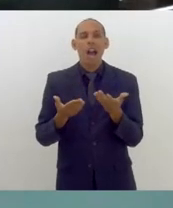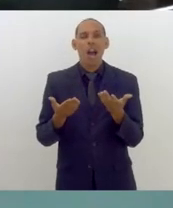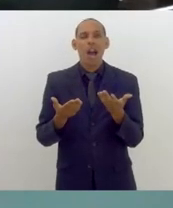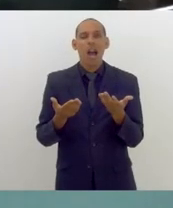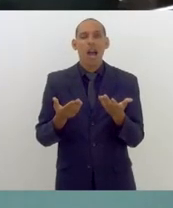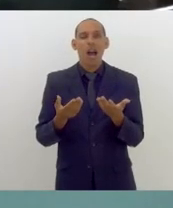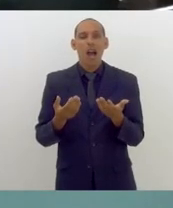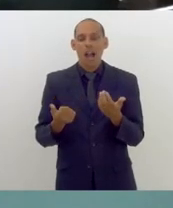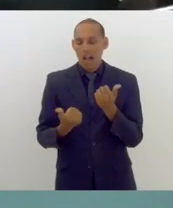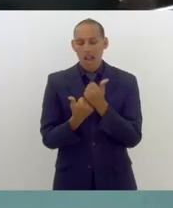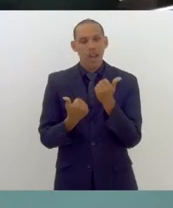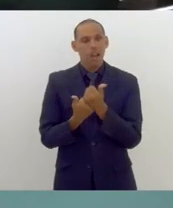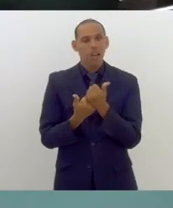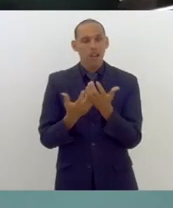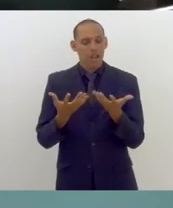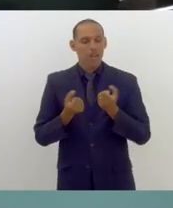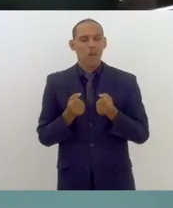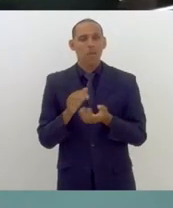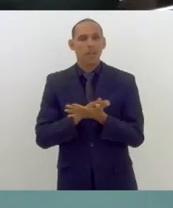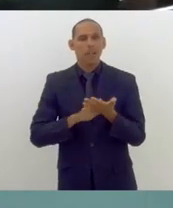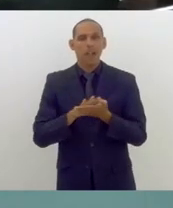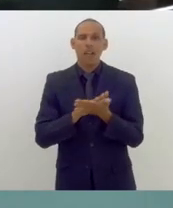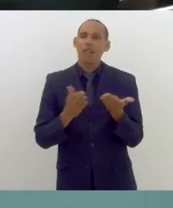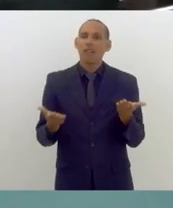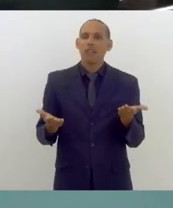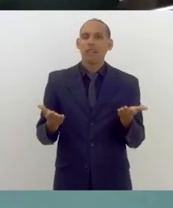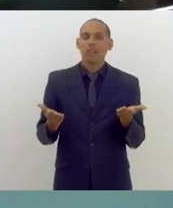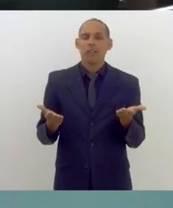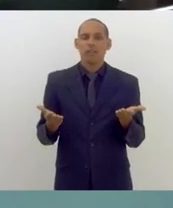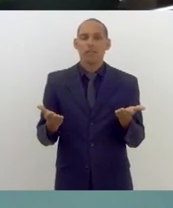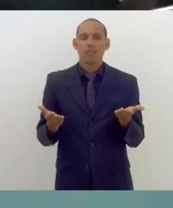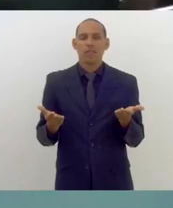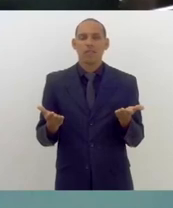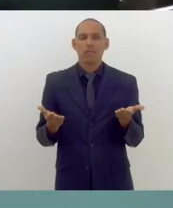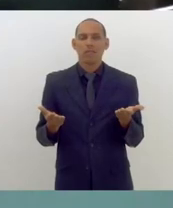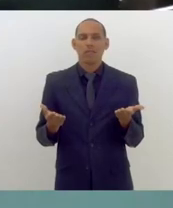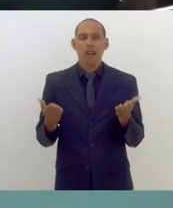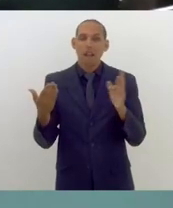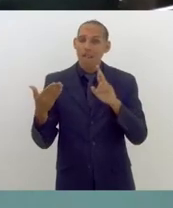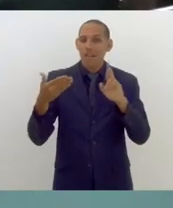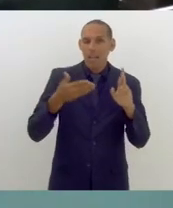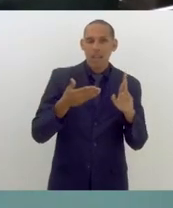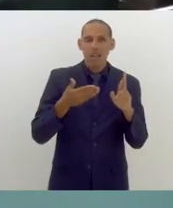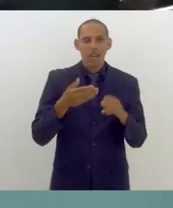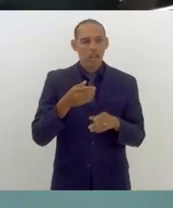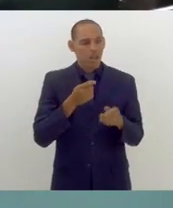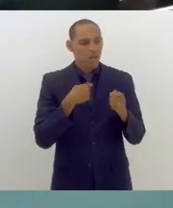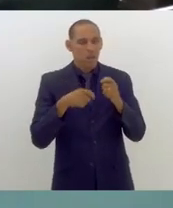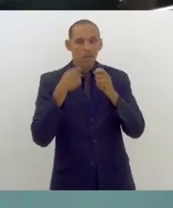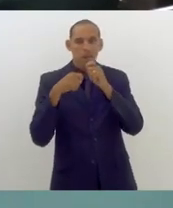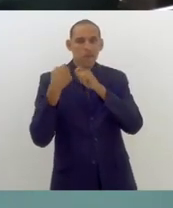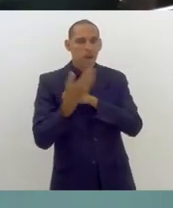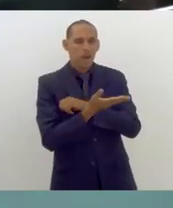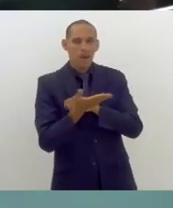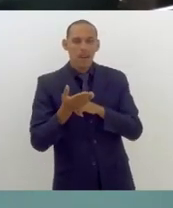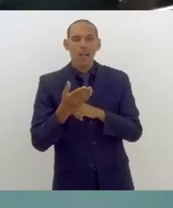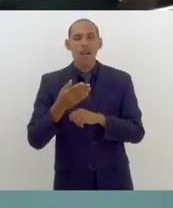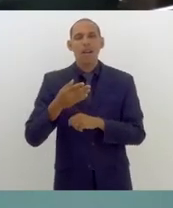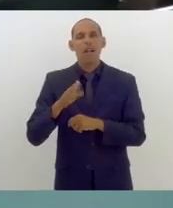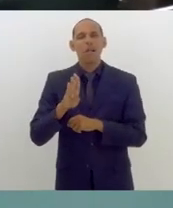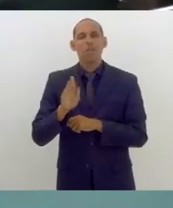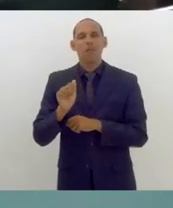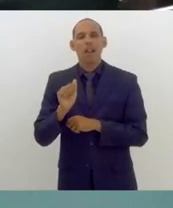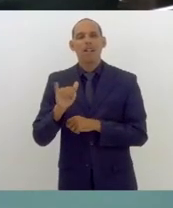então como se não bastasse aí apropriando fazendo uma referência aos pescadores mas de uma conjectura